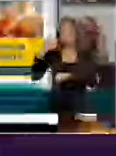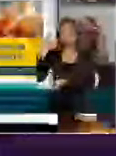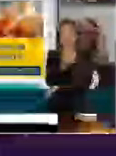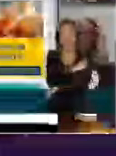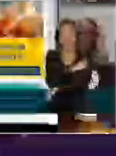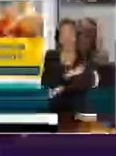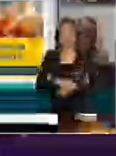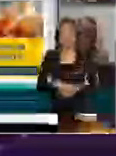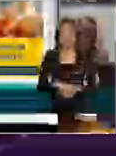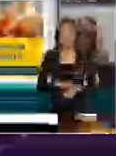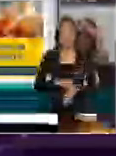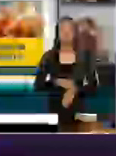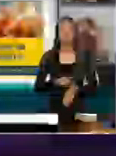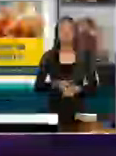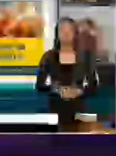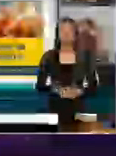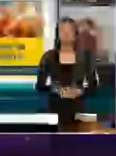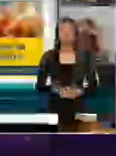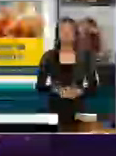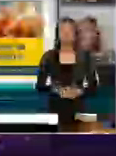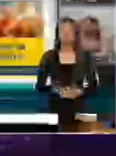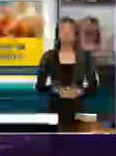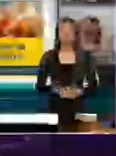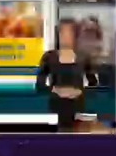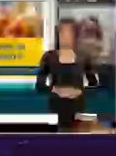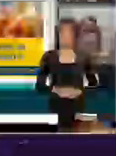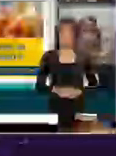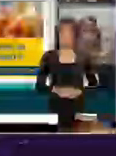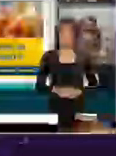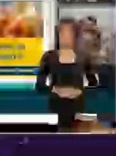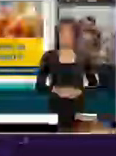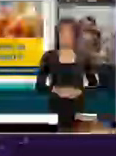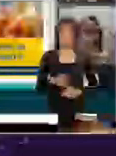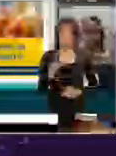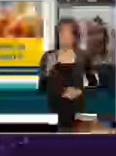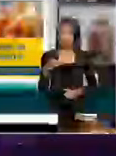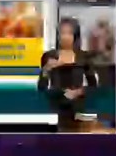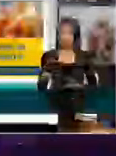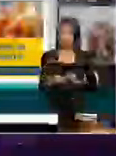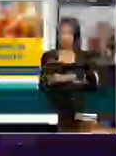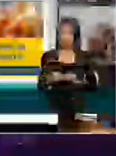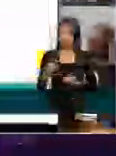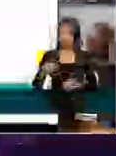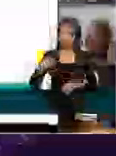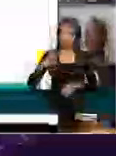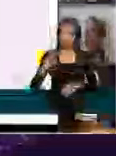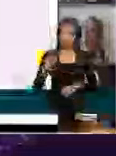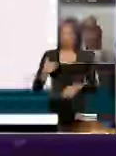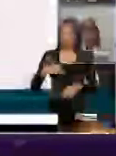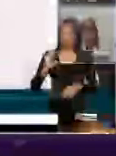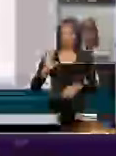vacinadas. Eu tenho quanto tempo ainda? Já estourou. Eu não tenho os 4 minutos extras Já também? estourou, inclusive.